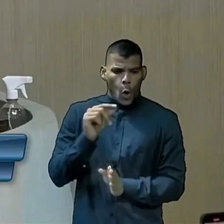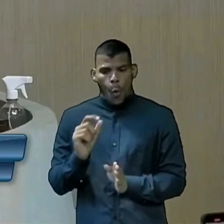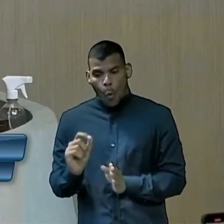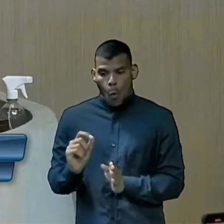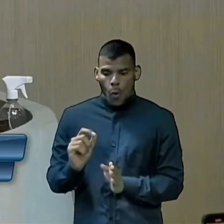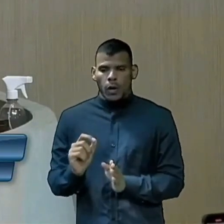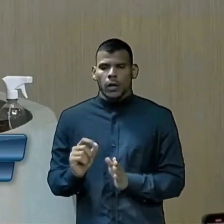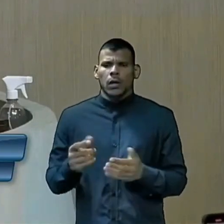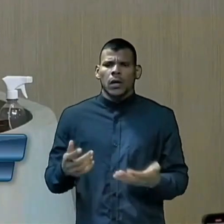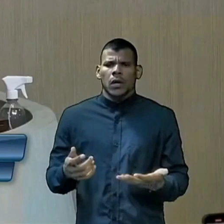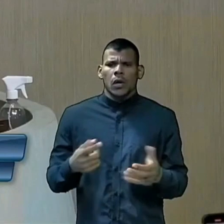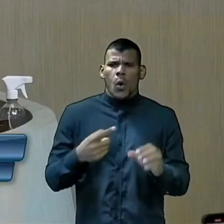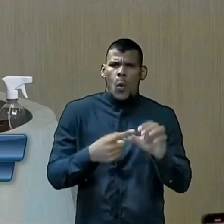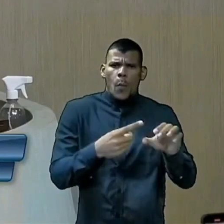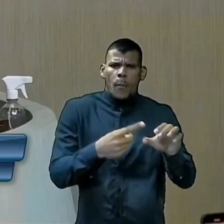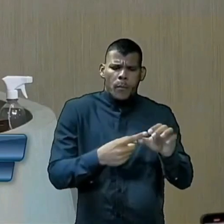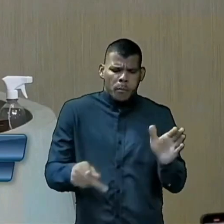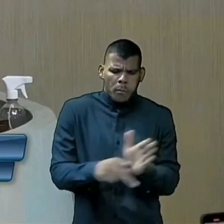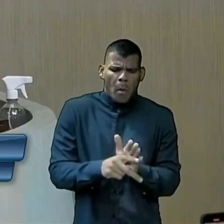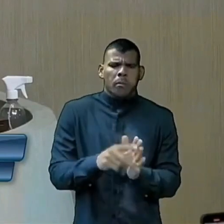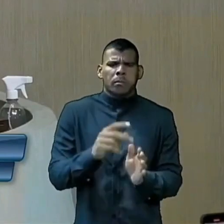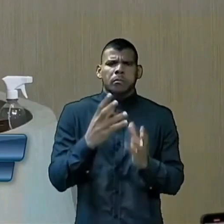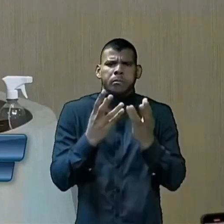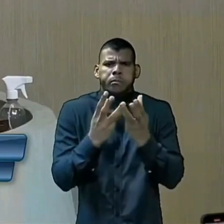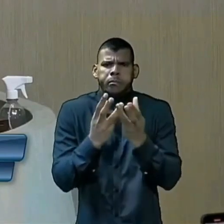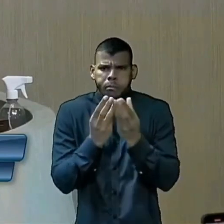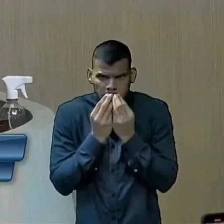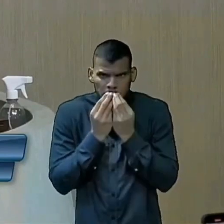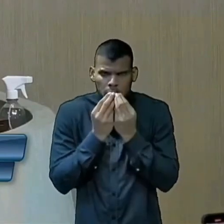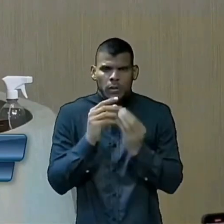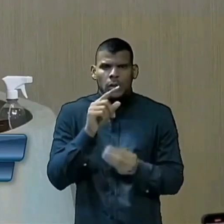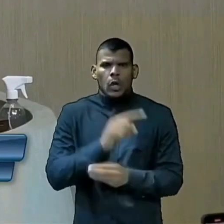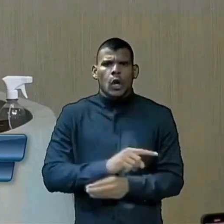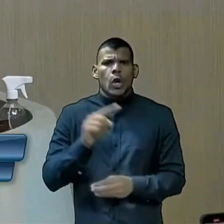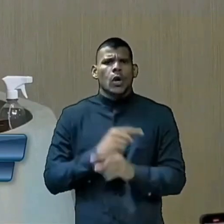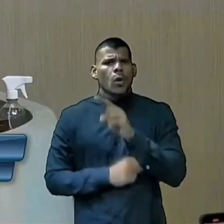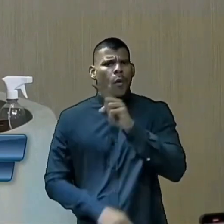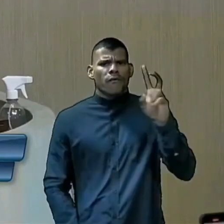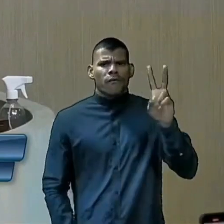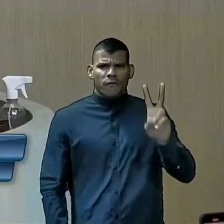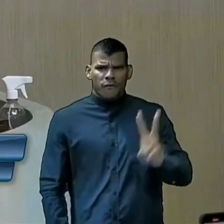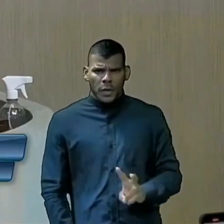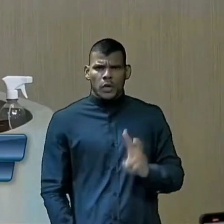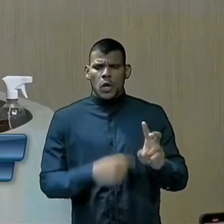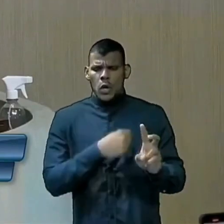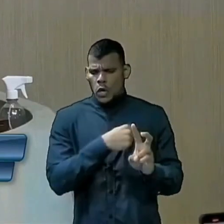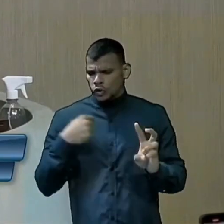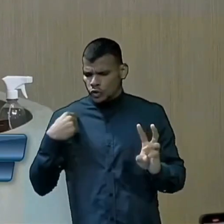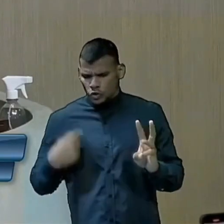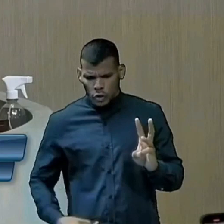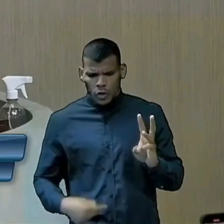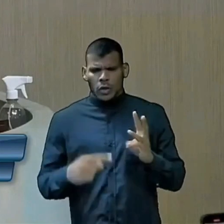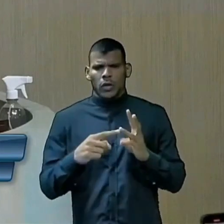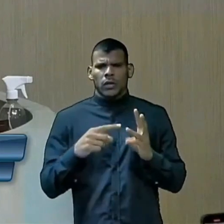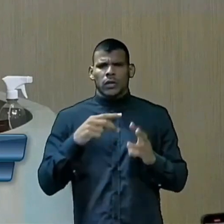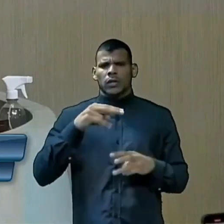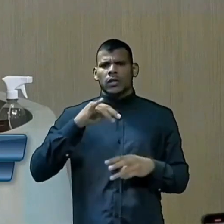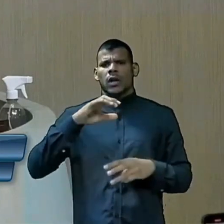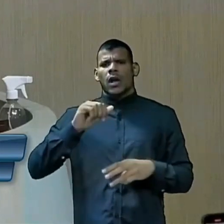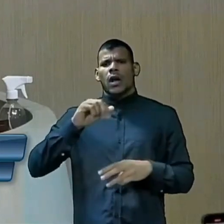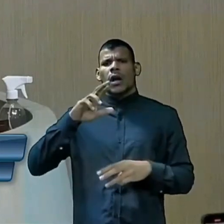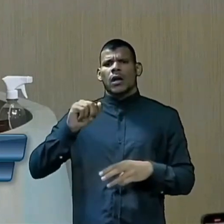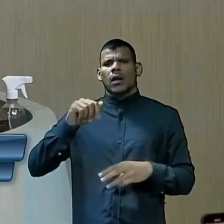projeto comunista de censura, como foi feito na Venezuela, como foi feito na China, na Nicarágua.